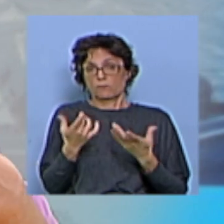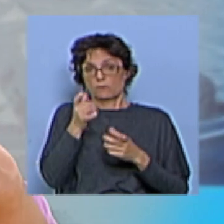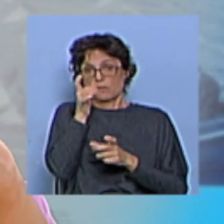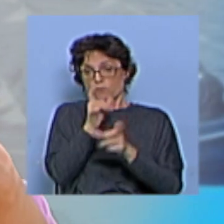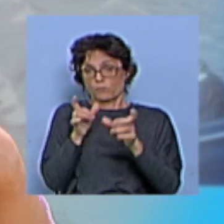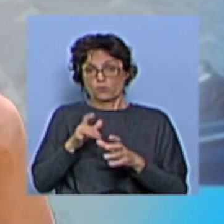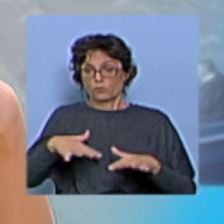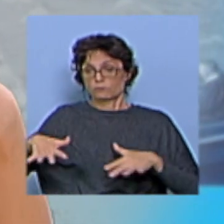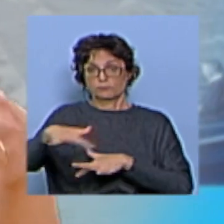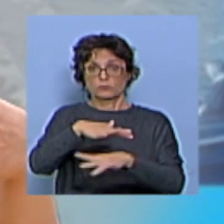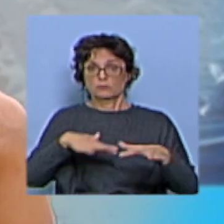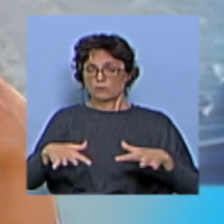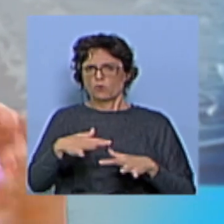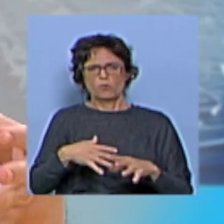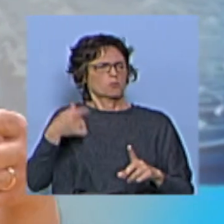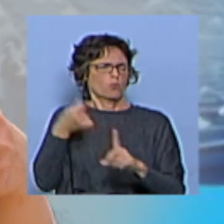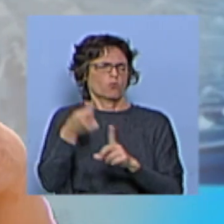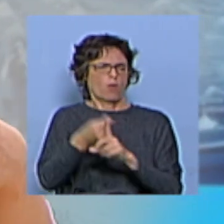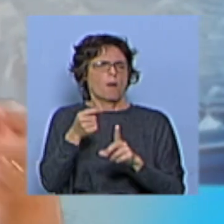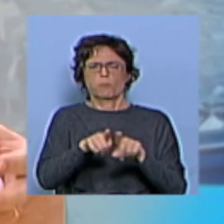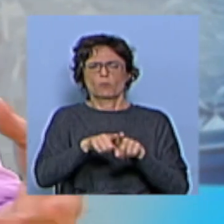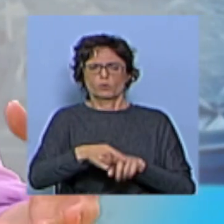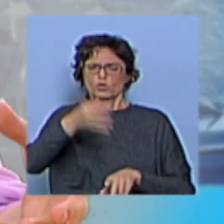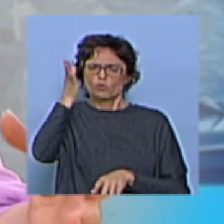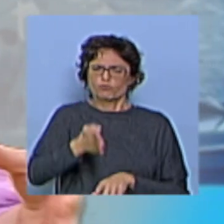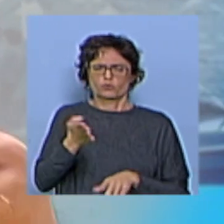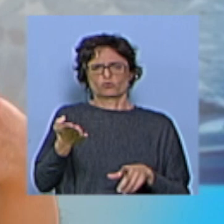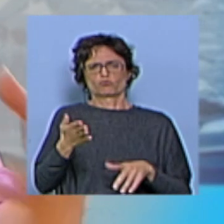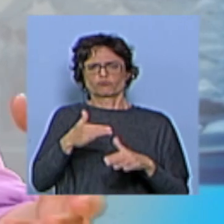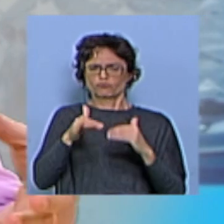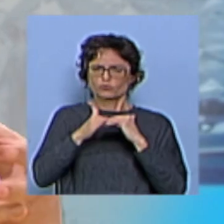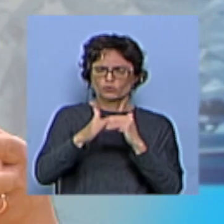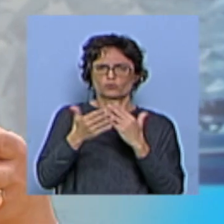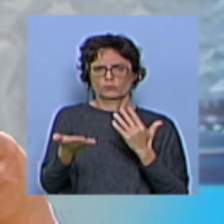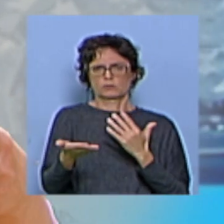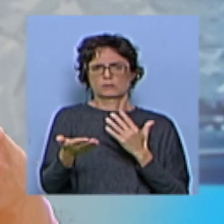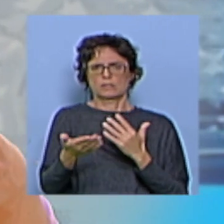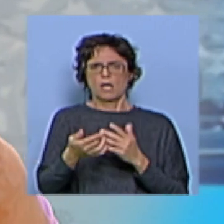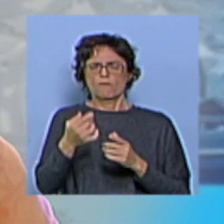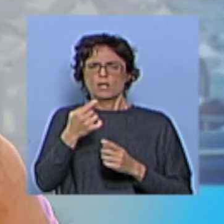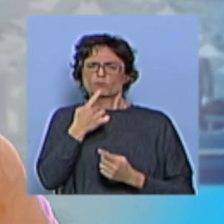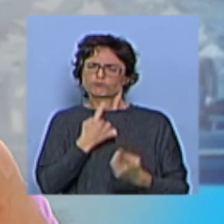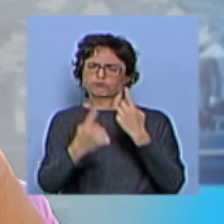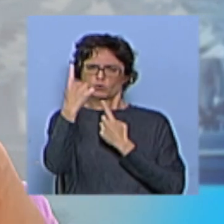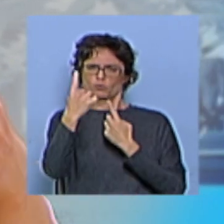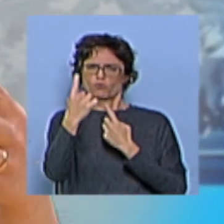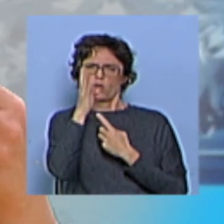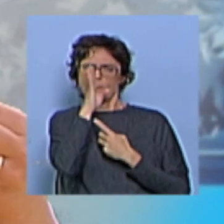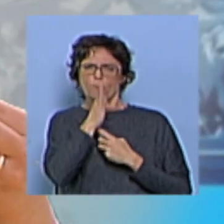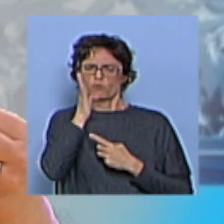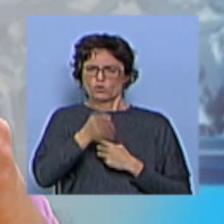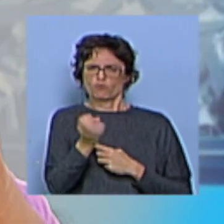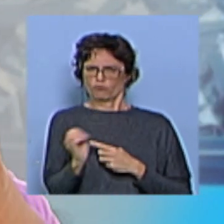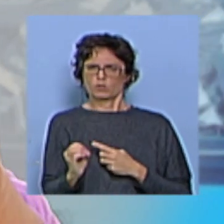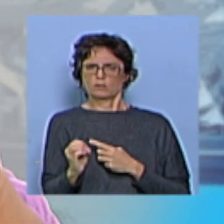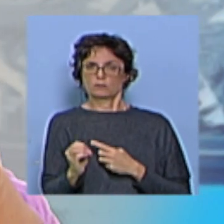por políticas justas, sustentáveis, faz parte do nosso trabalho denunciar injustiças, mas faz parte também,